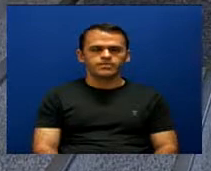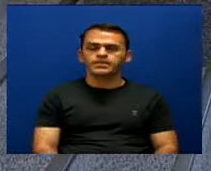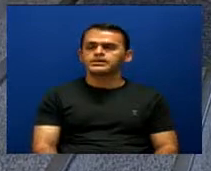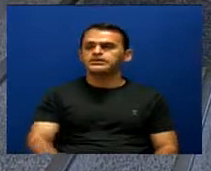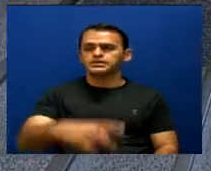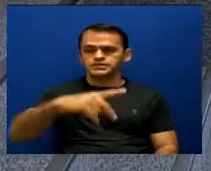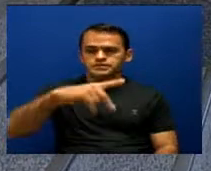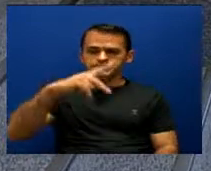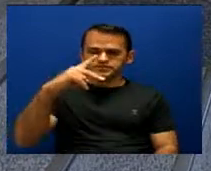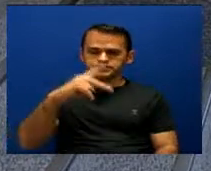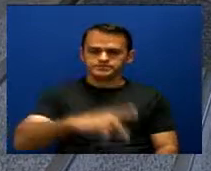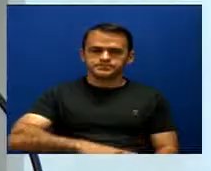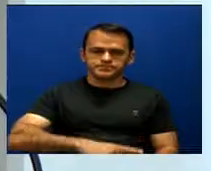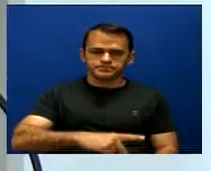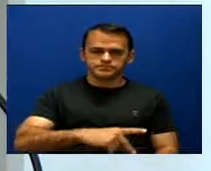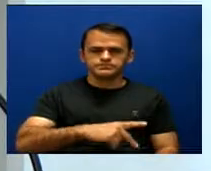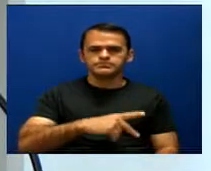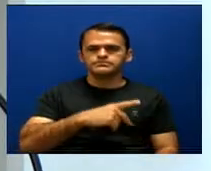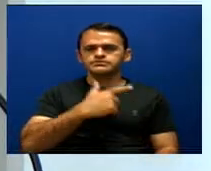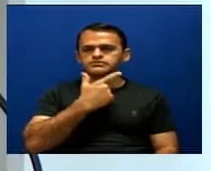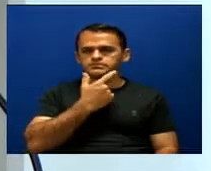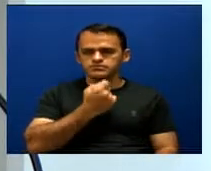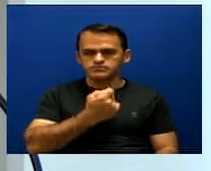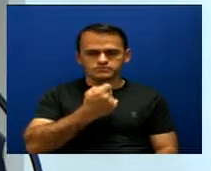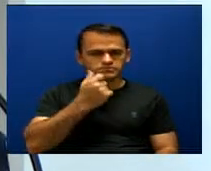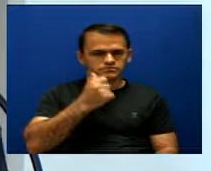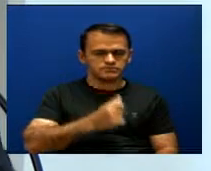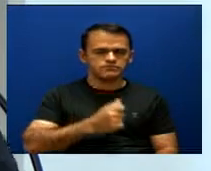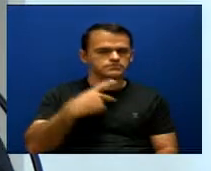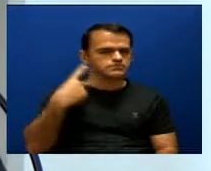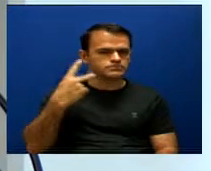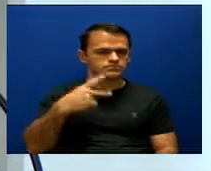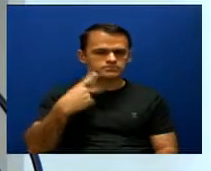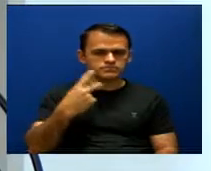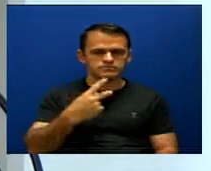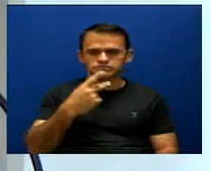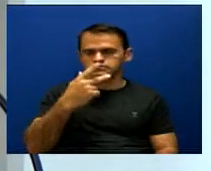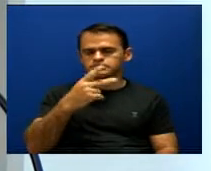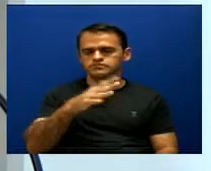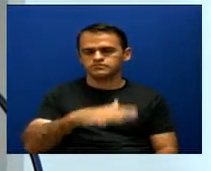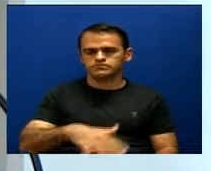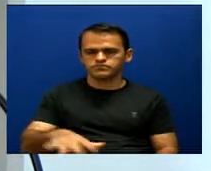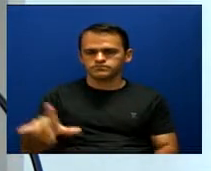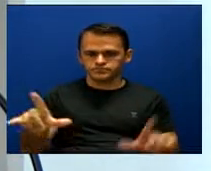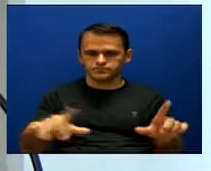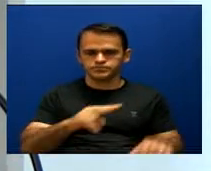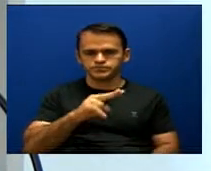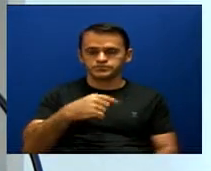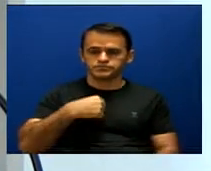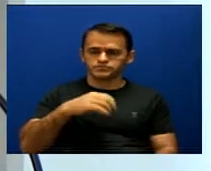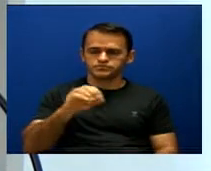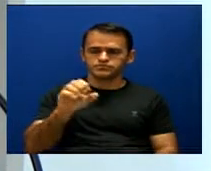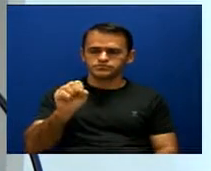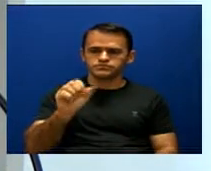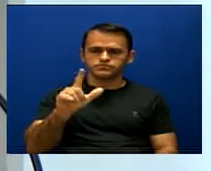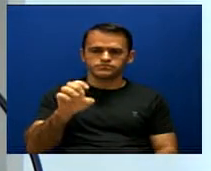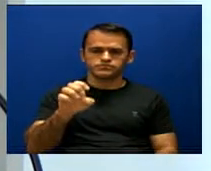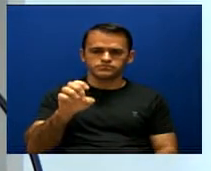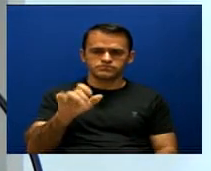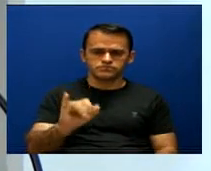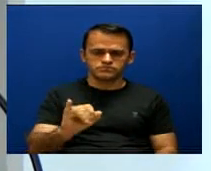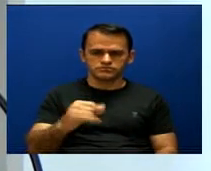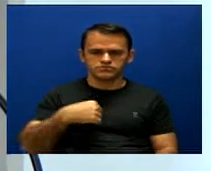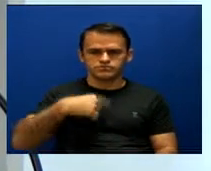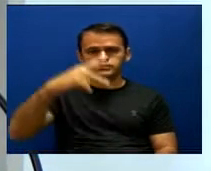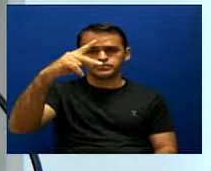Senhor presidente, senhores vereadores, senhoras vereadoras, público que nos assistem, eu sou Osley Antônio Nunes, presidente em exercício